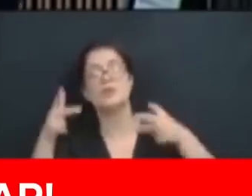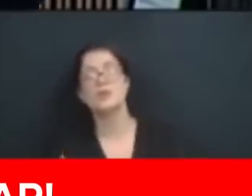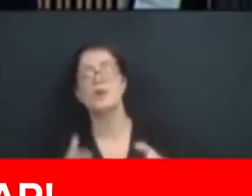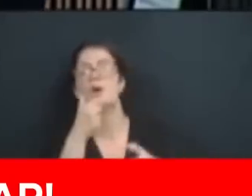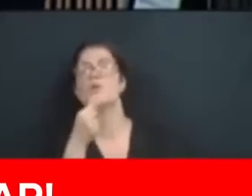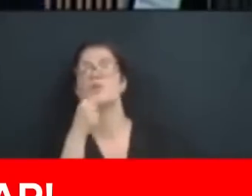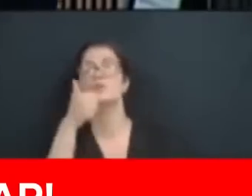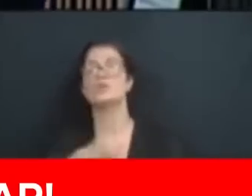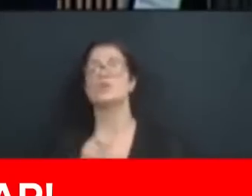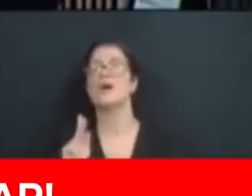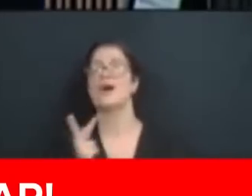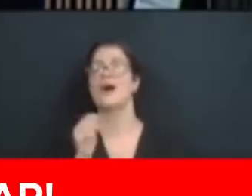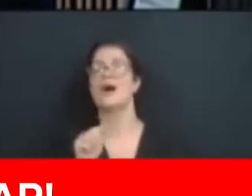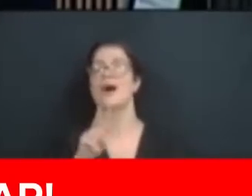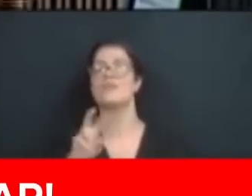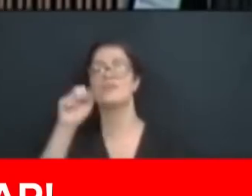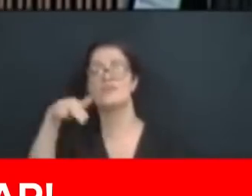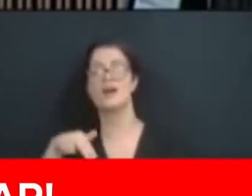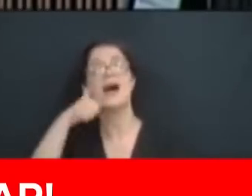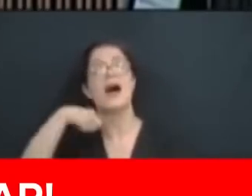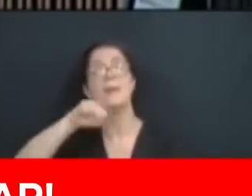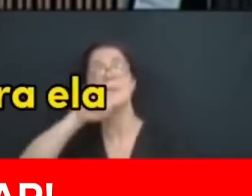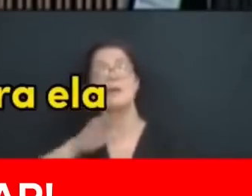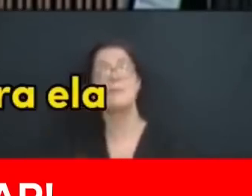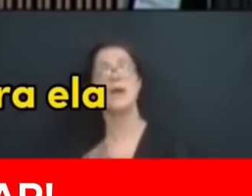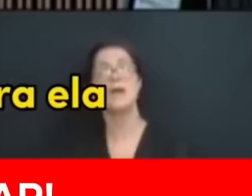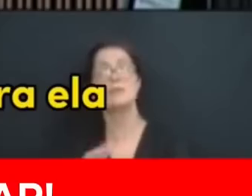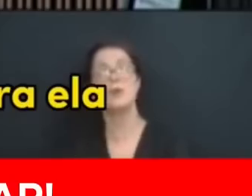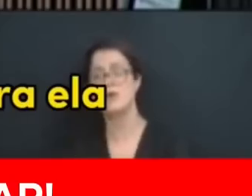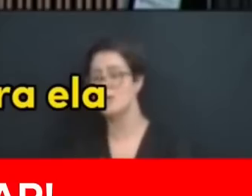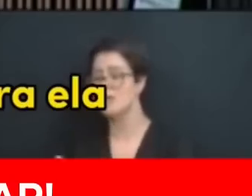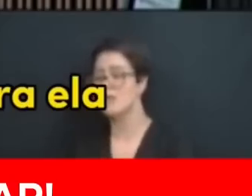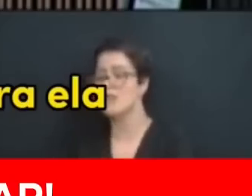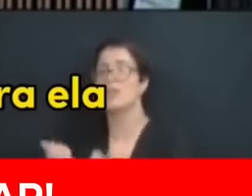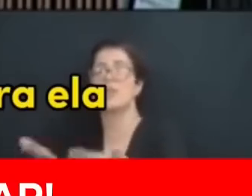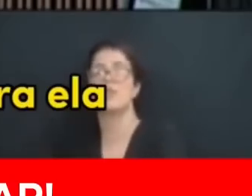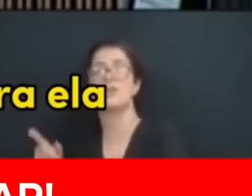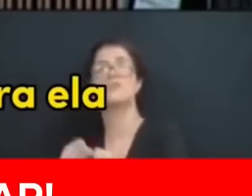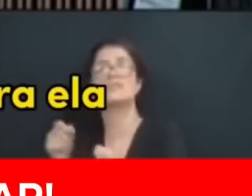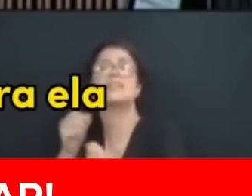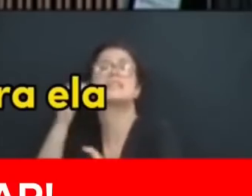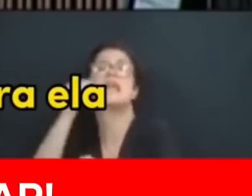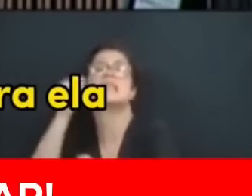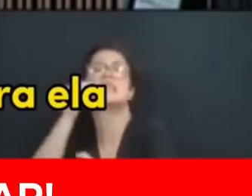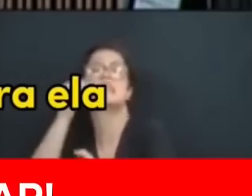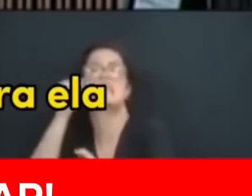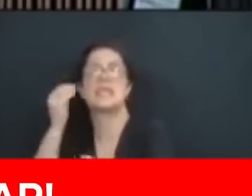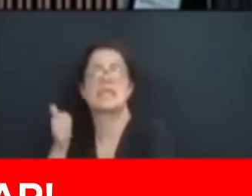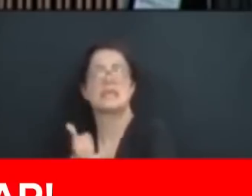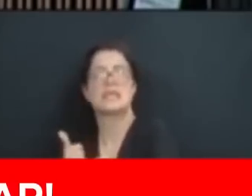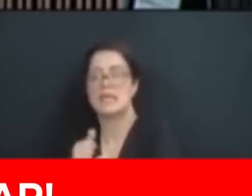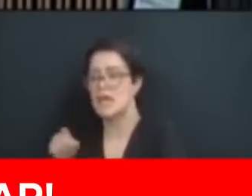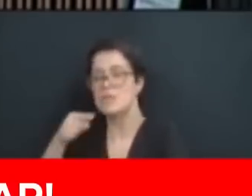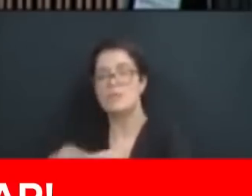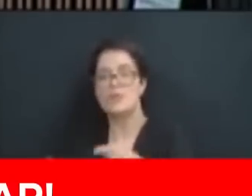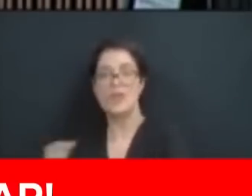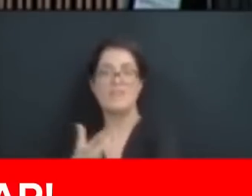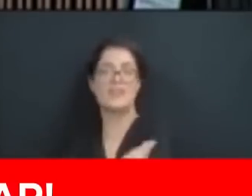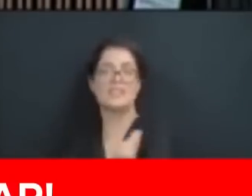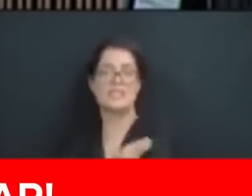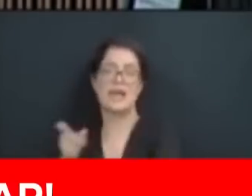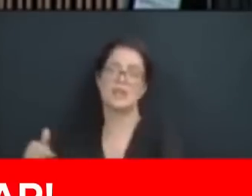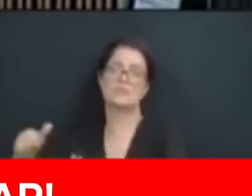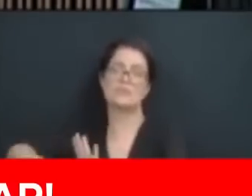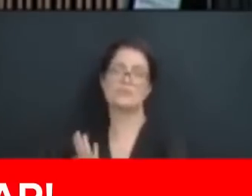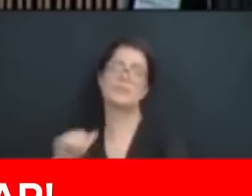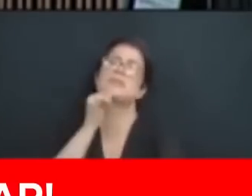fazer experimento laboratorial negando a vacina e o resultado foi tão triste para ela, ele permanece vivo, não sei se